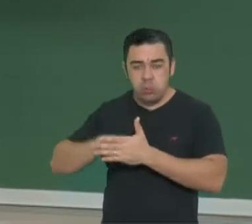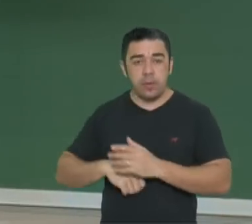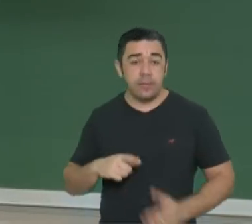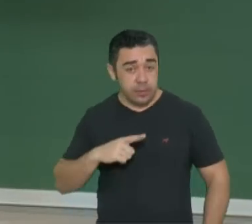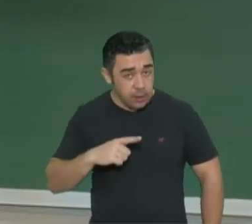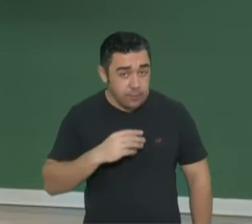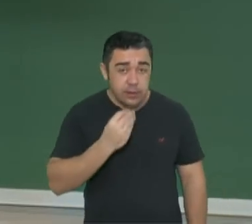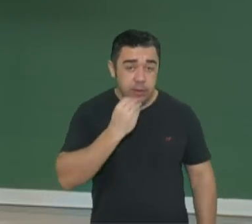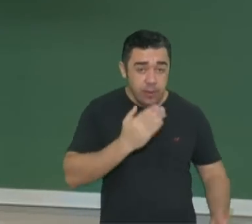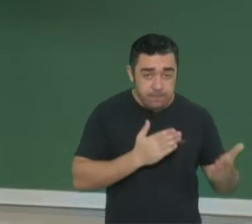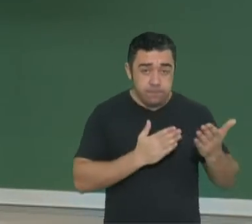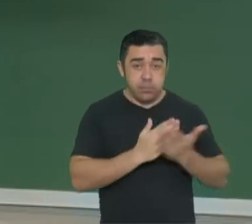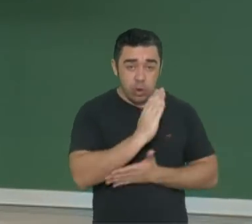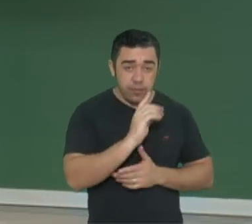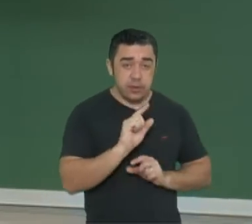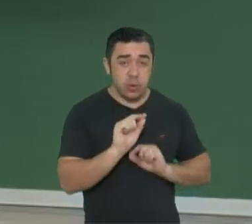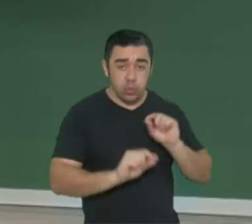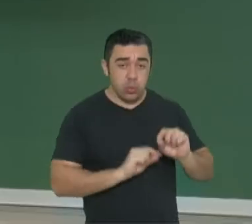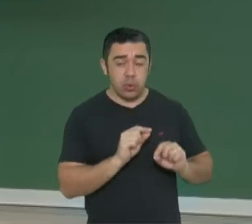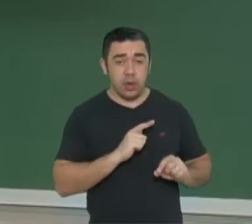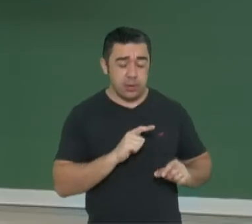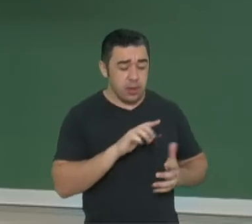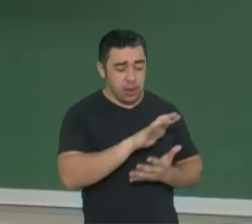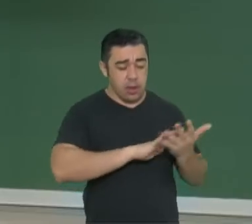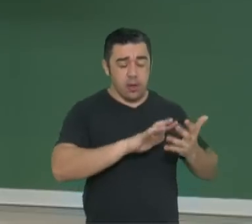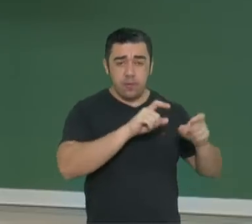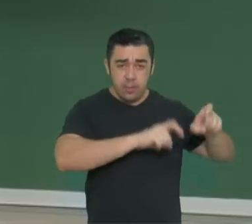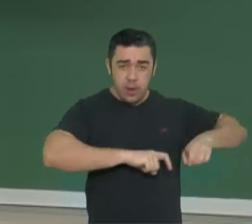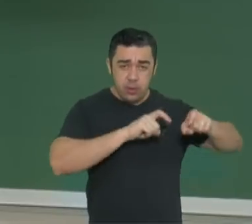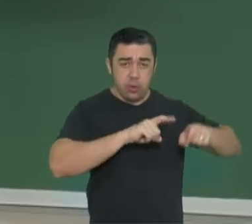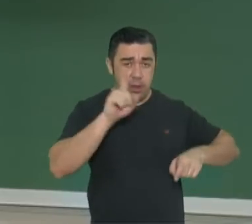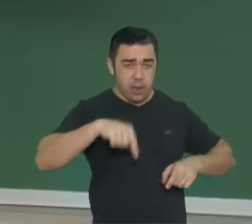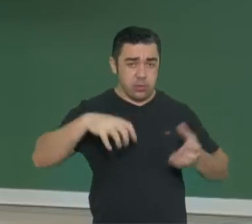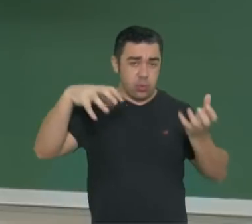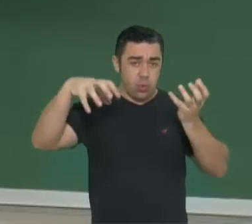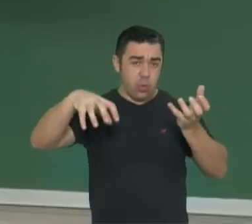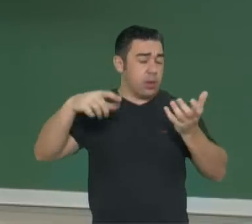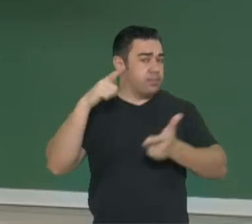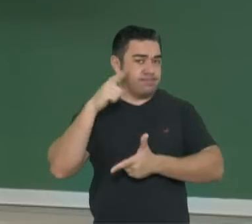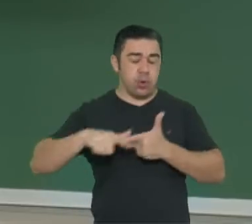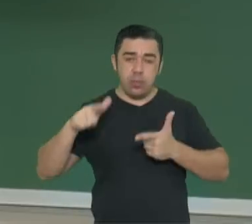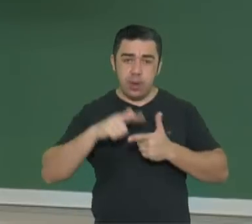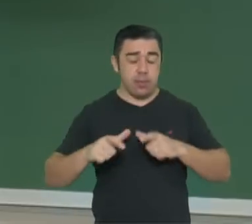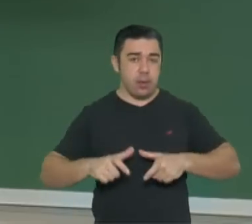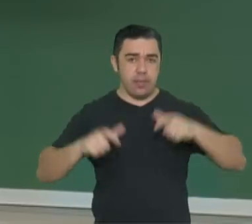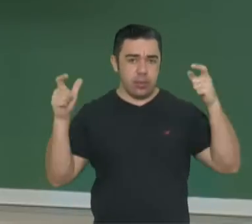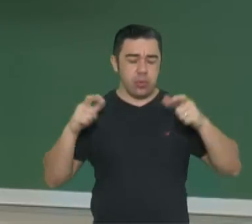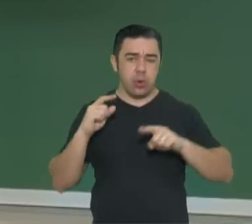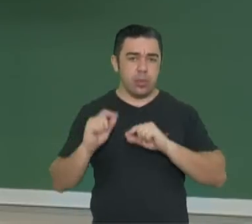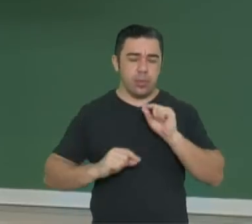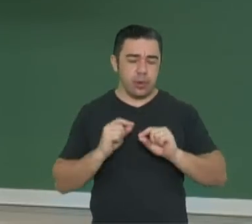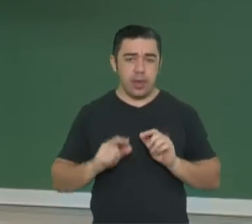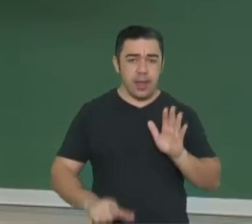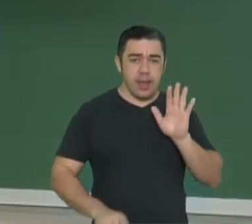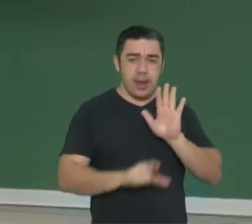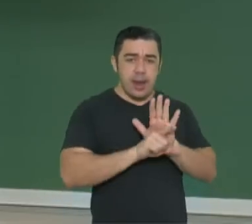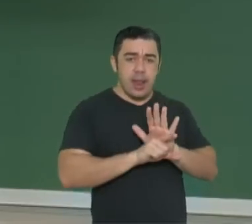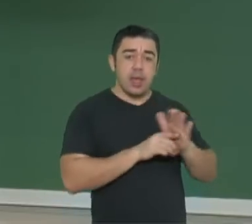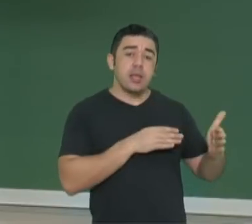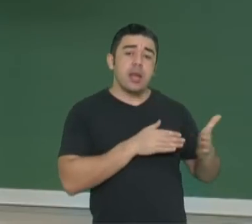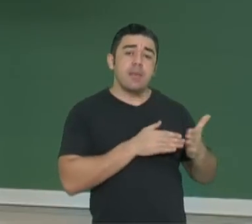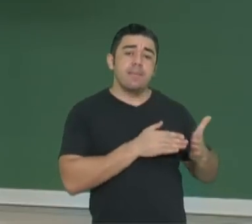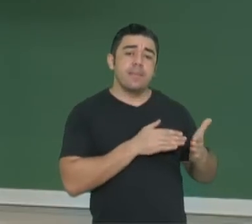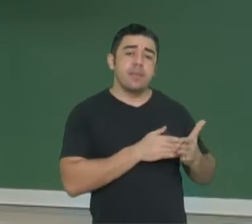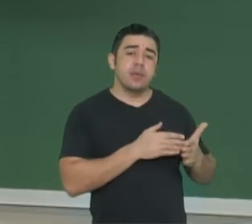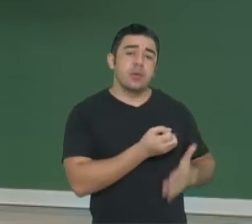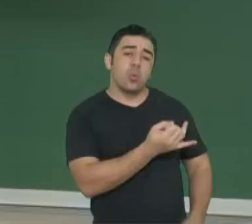tentativa de aprovação de uma reforma agrária no Congresso e isso aumentou a tensão. A ideia era estipular por lei um limite de